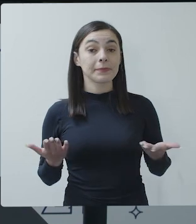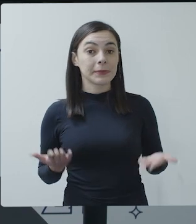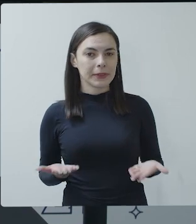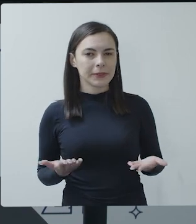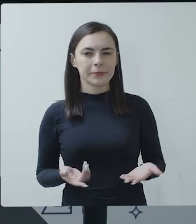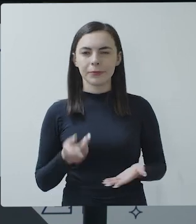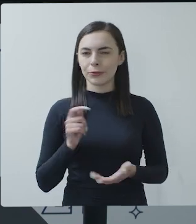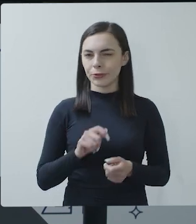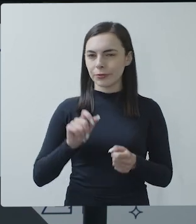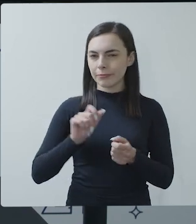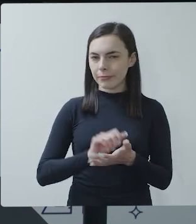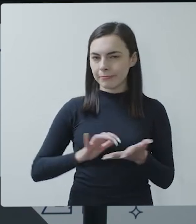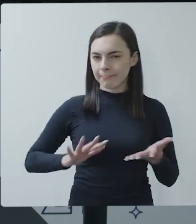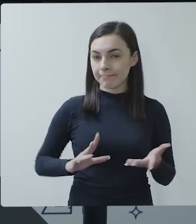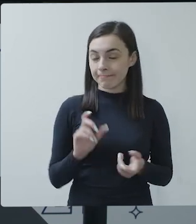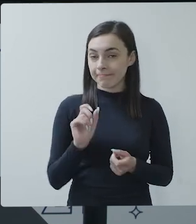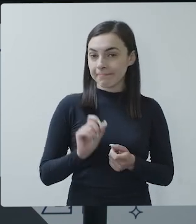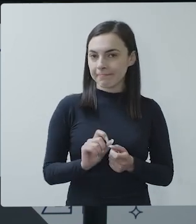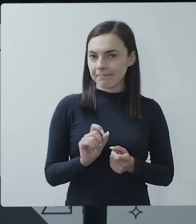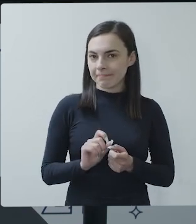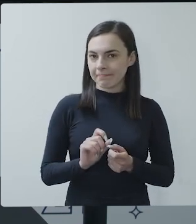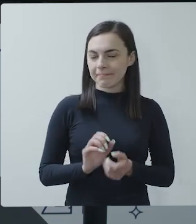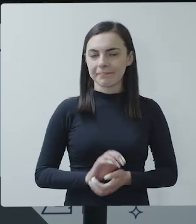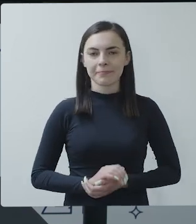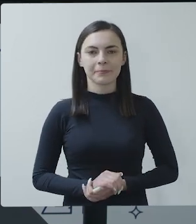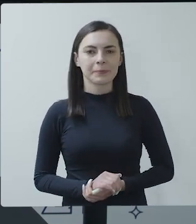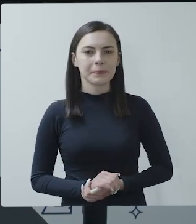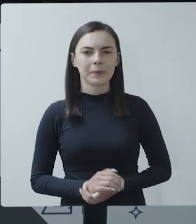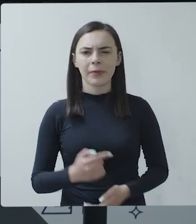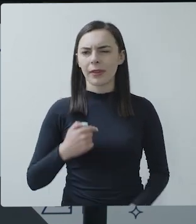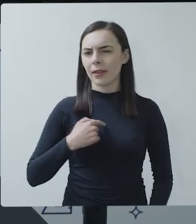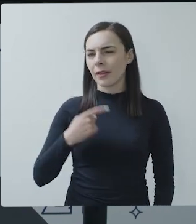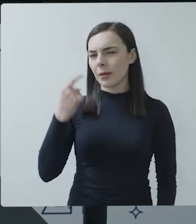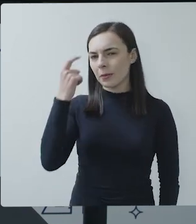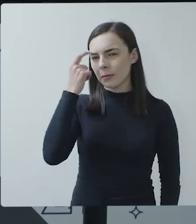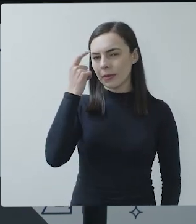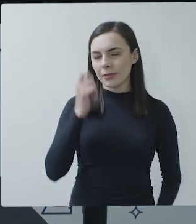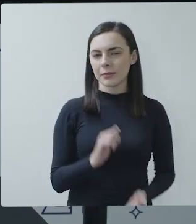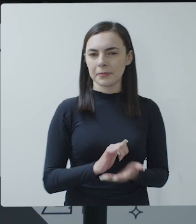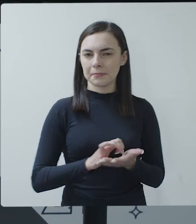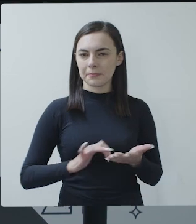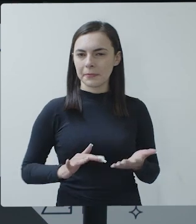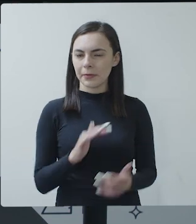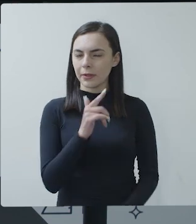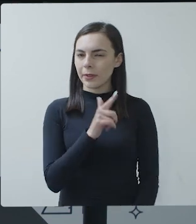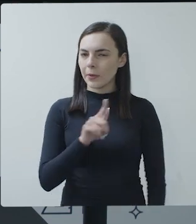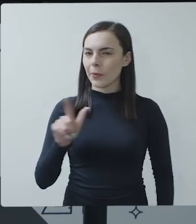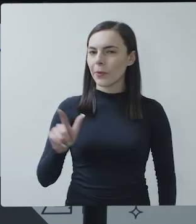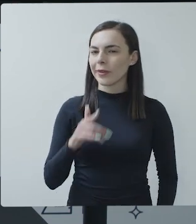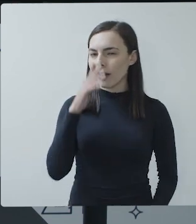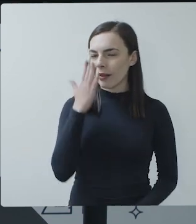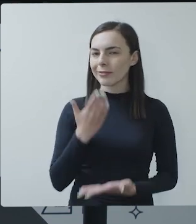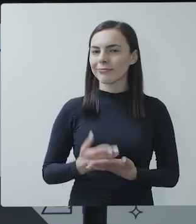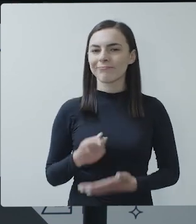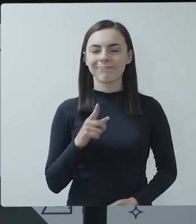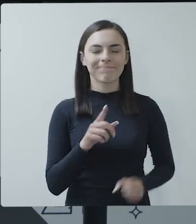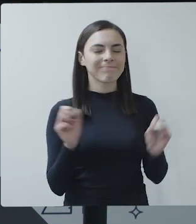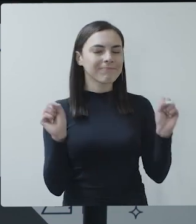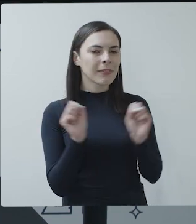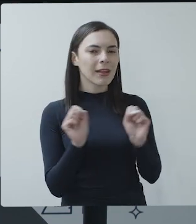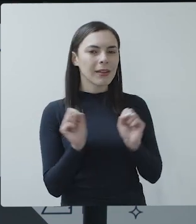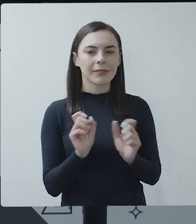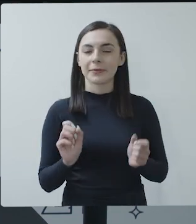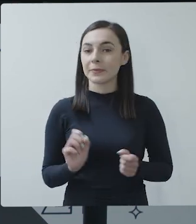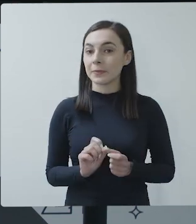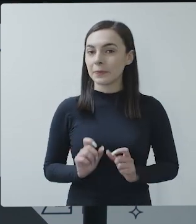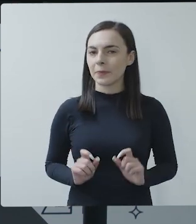E aí, fizeram? Ah, então eu pensei numa outra atividade que eu tenho certeza absoluta que vocês vão adorar fazer.